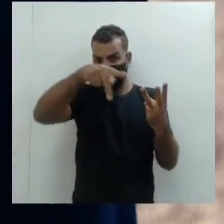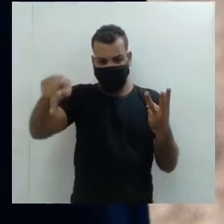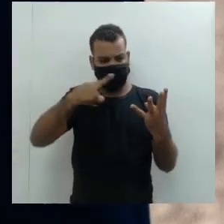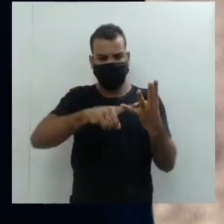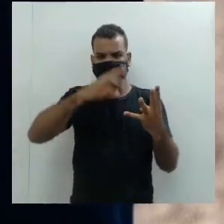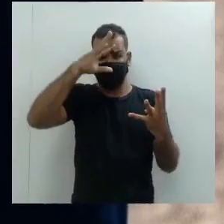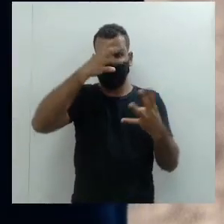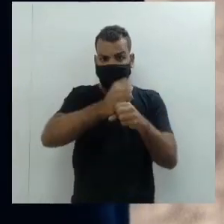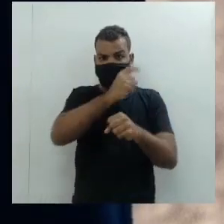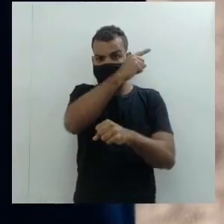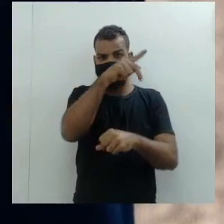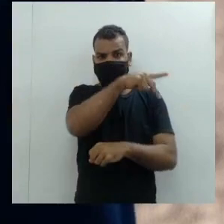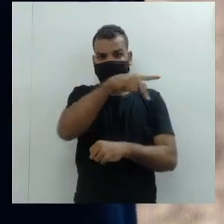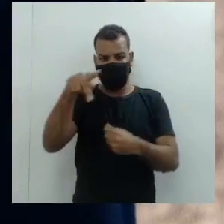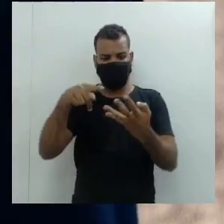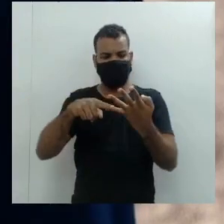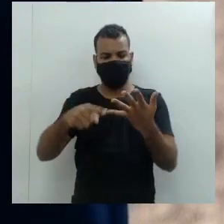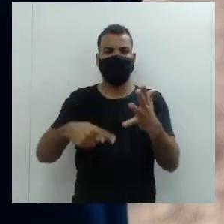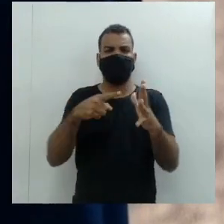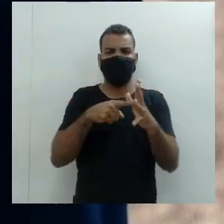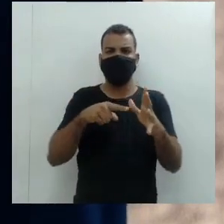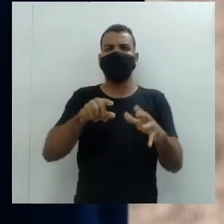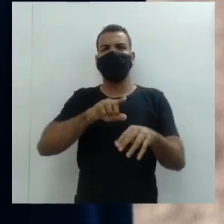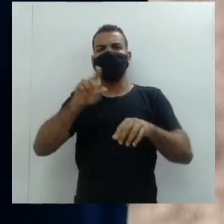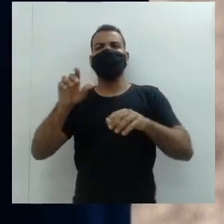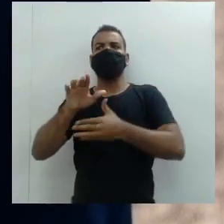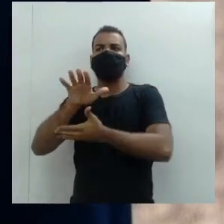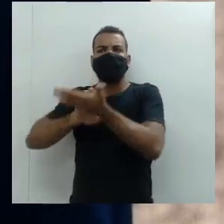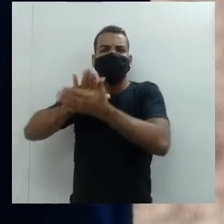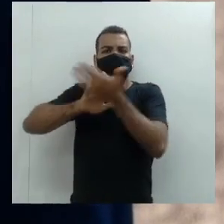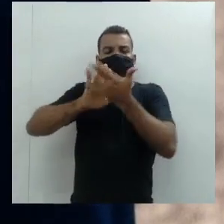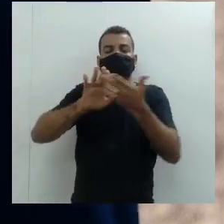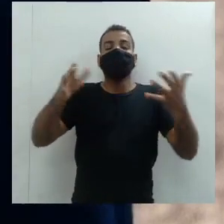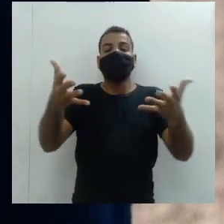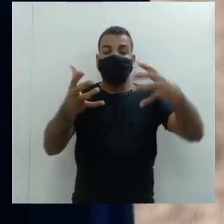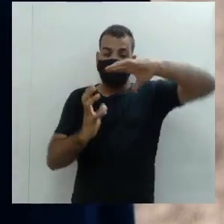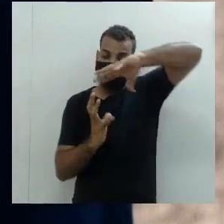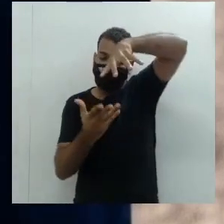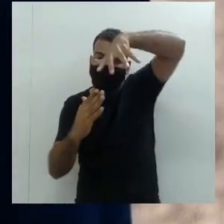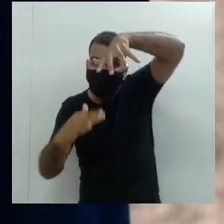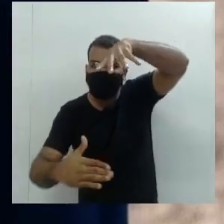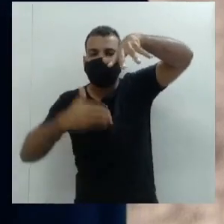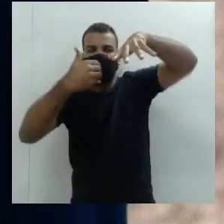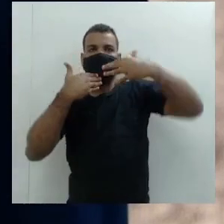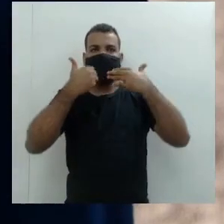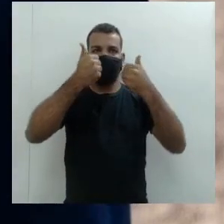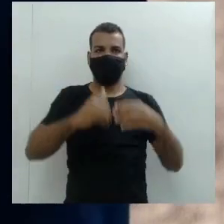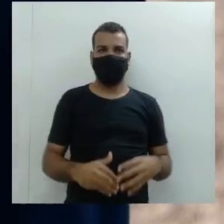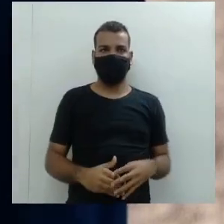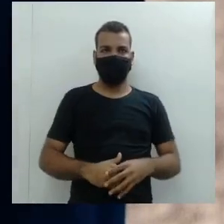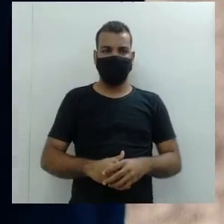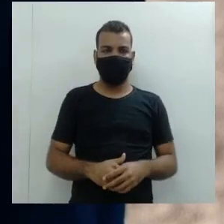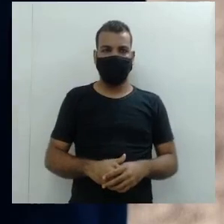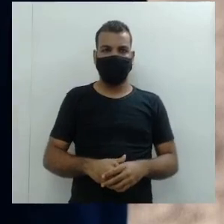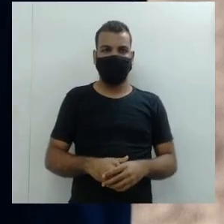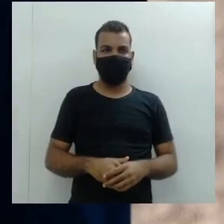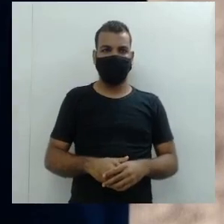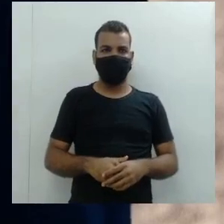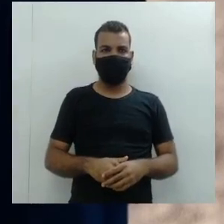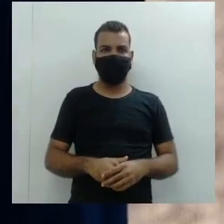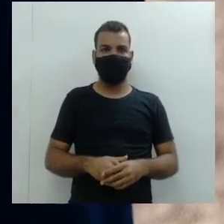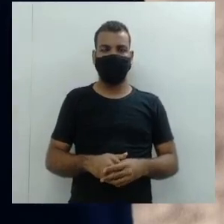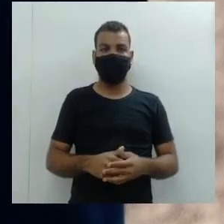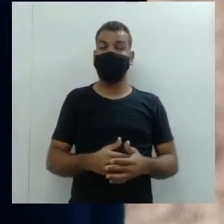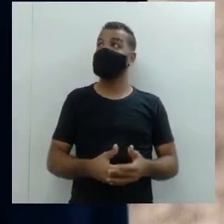e alguém preocupado em transformar o mundo. Ou seja, a visão crítica do Álvaro Lins, como disse o professor